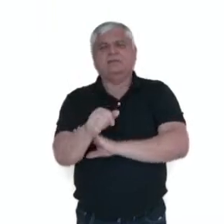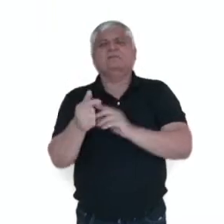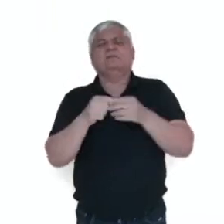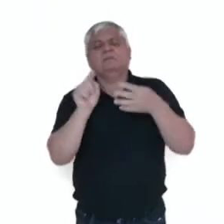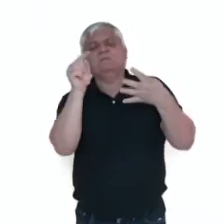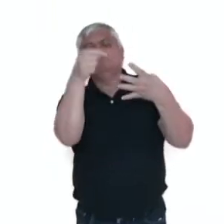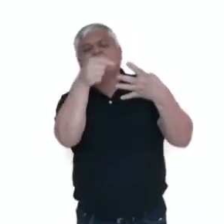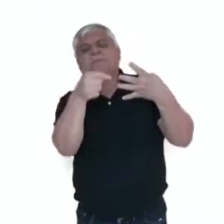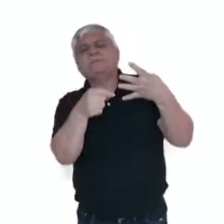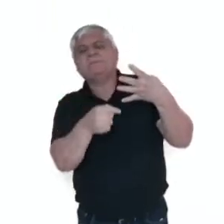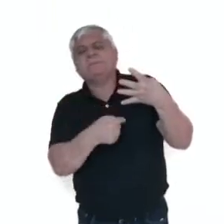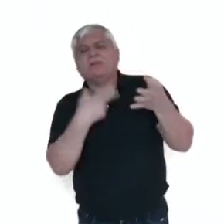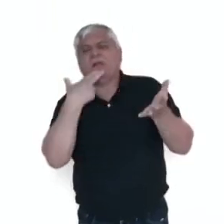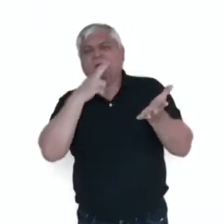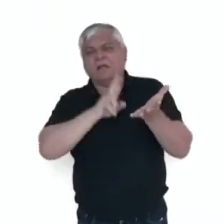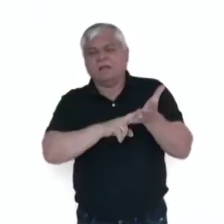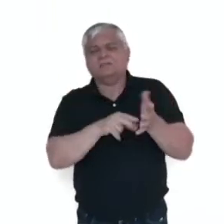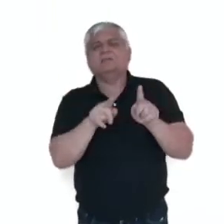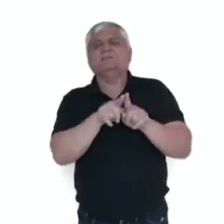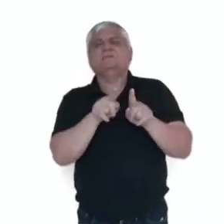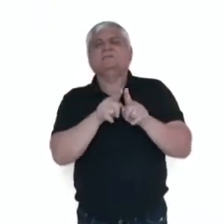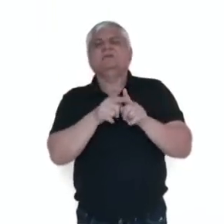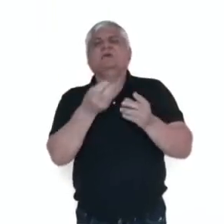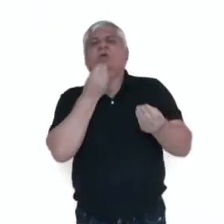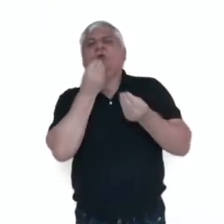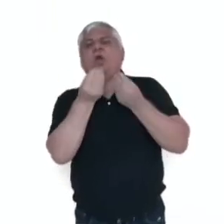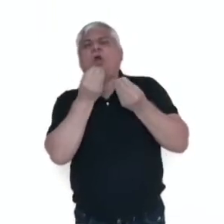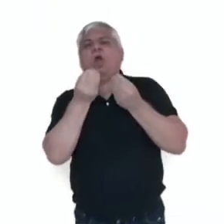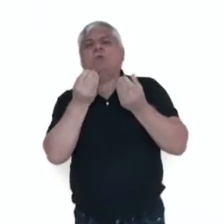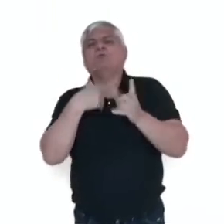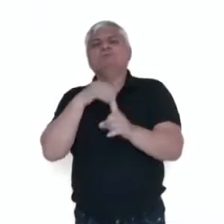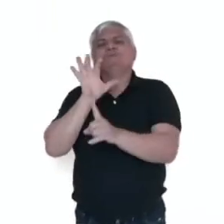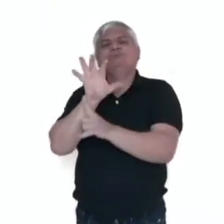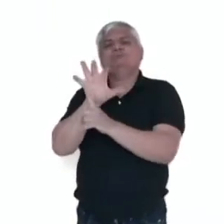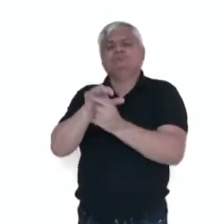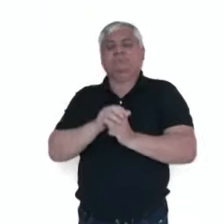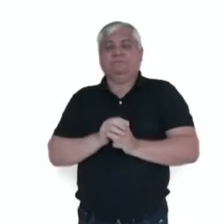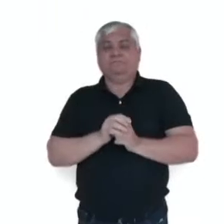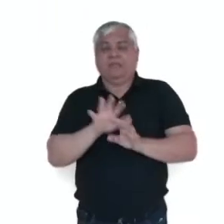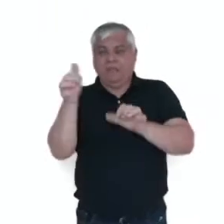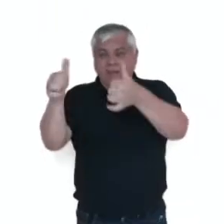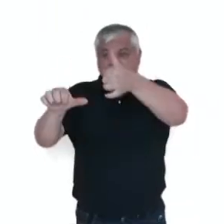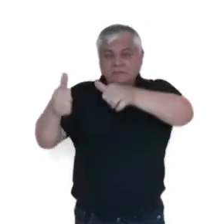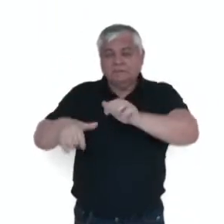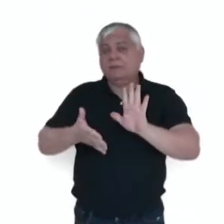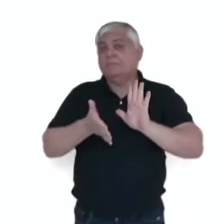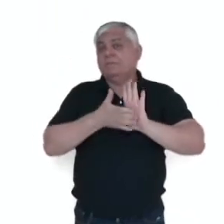carta, reconhecendo sua interlocução, analisar a proposta feita pela carta.